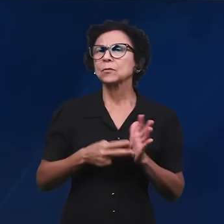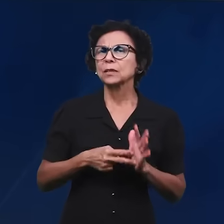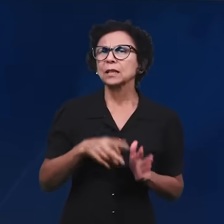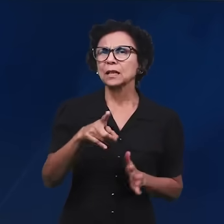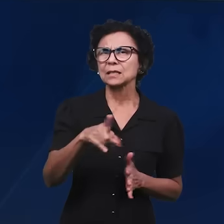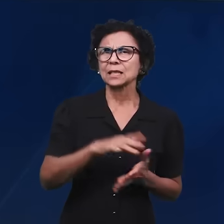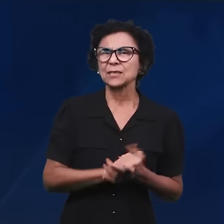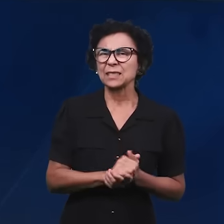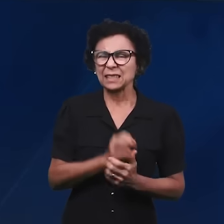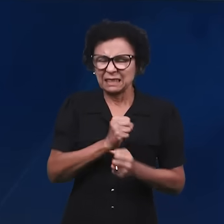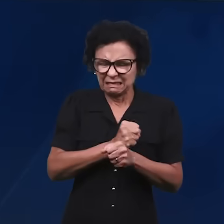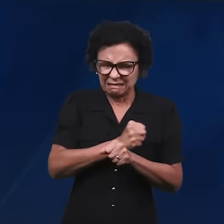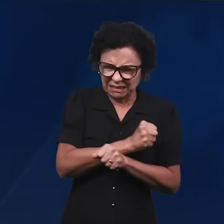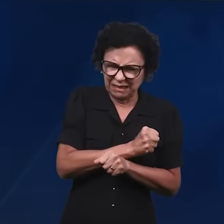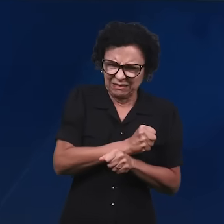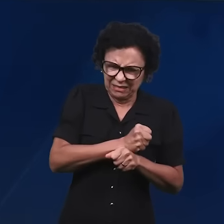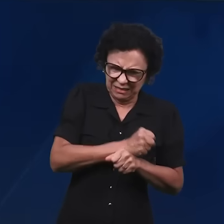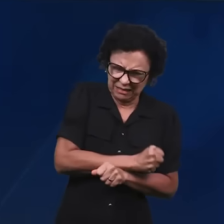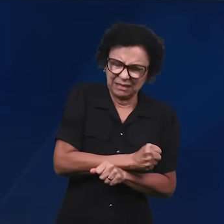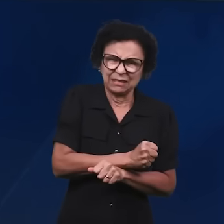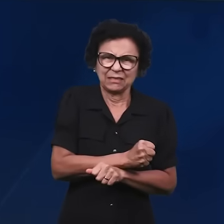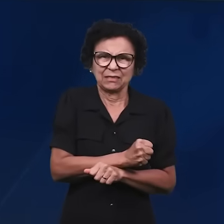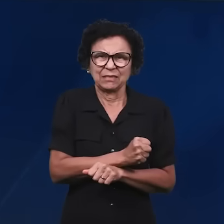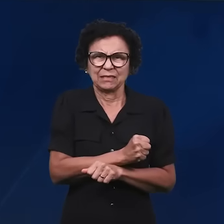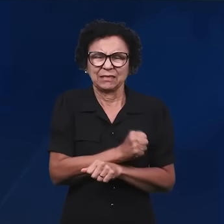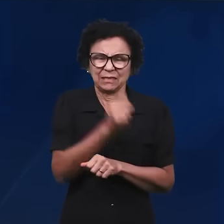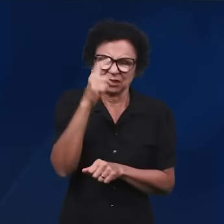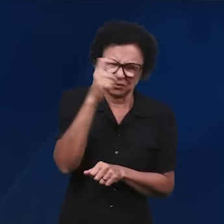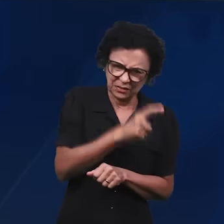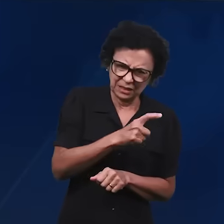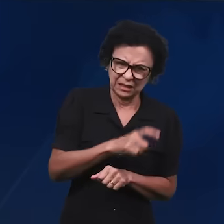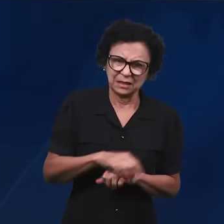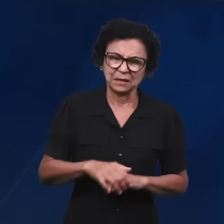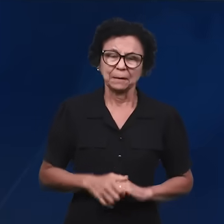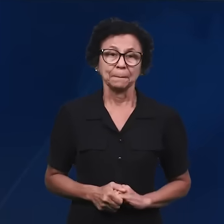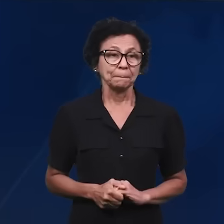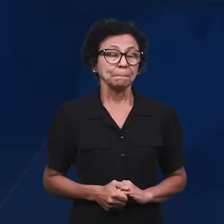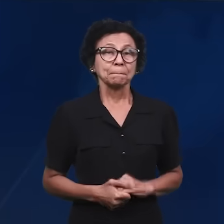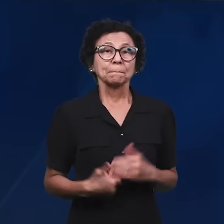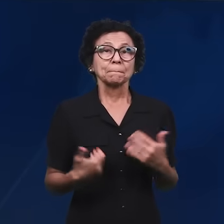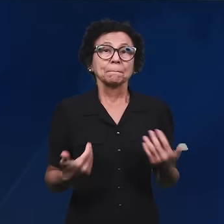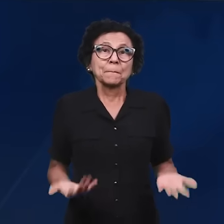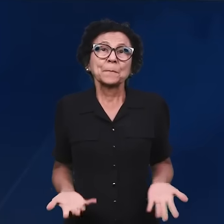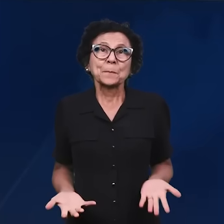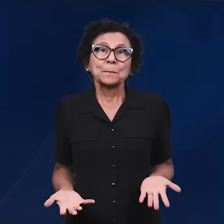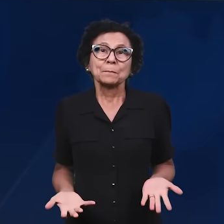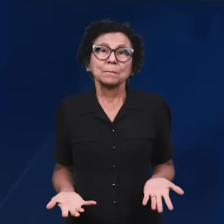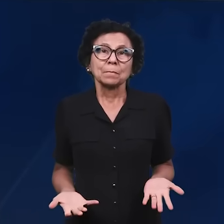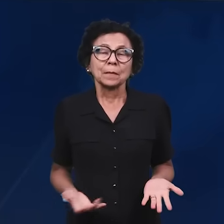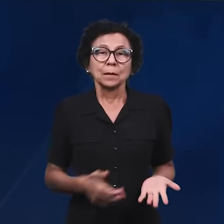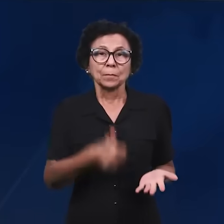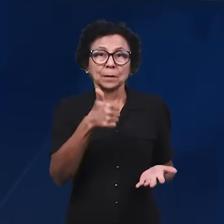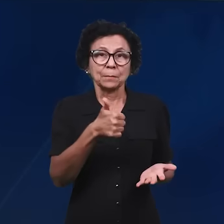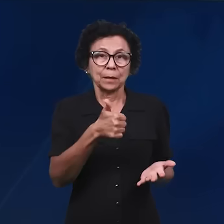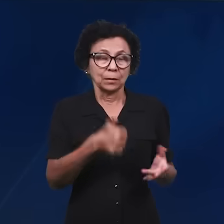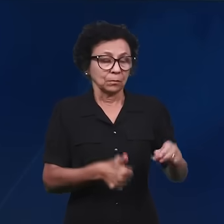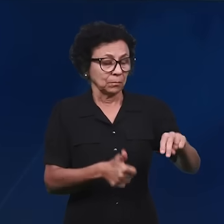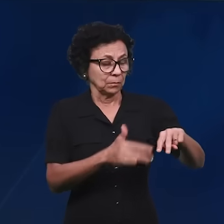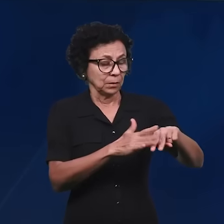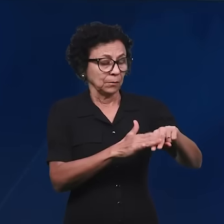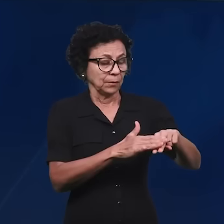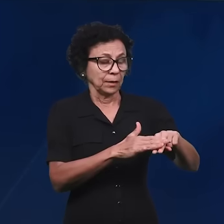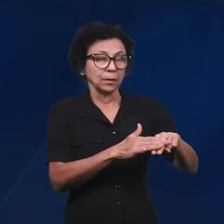amarrada, você vai ajudar nessa hora, né? E nós vemos que o problema pode aumentar. Lázaro estava enfermo, agora